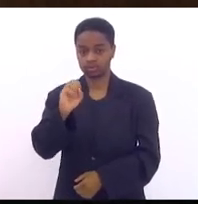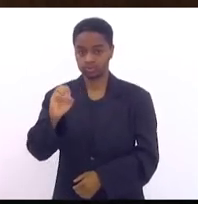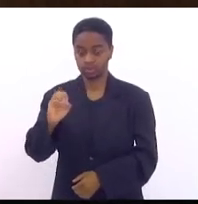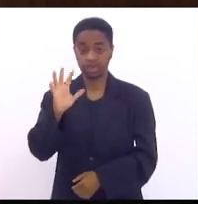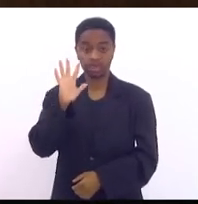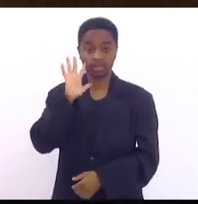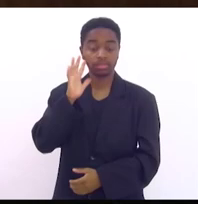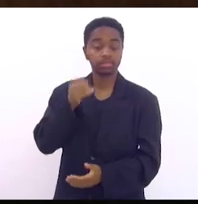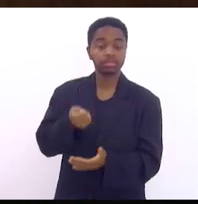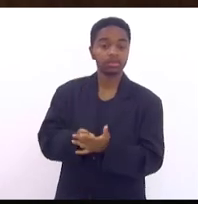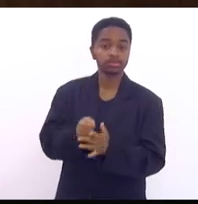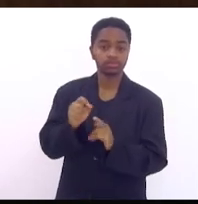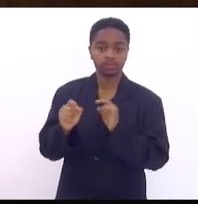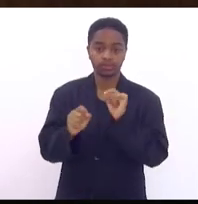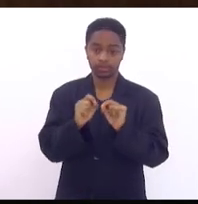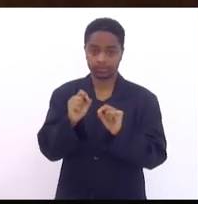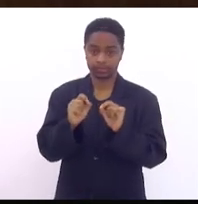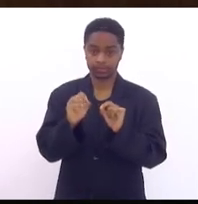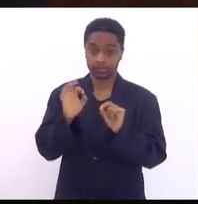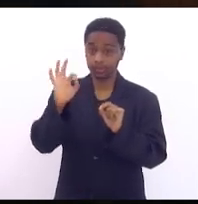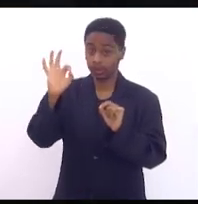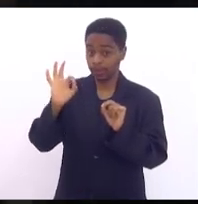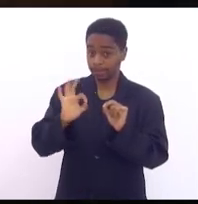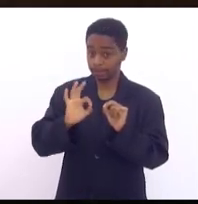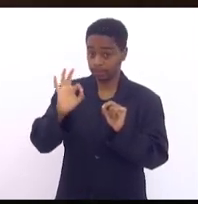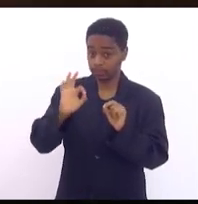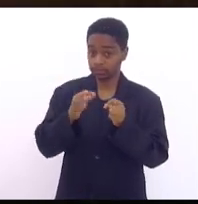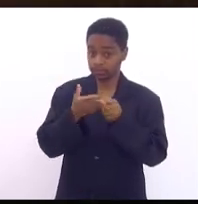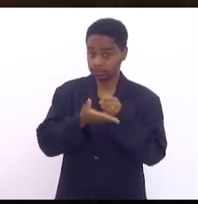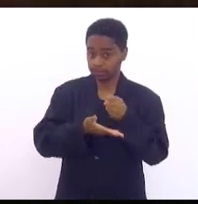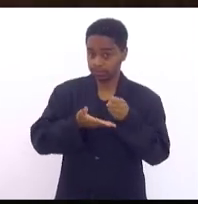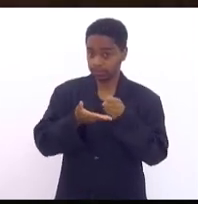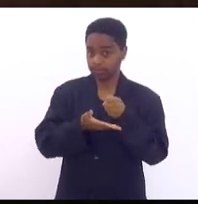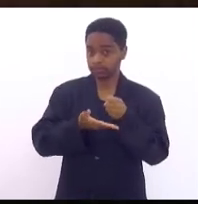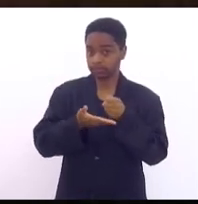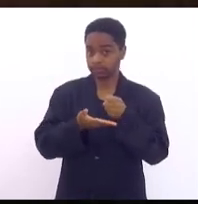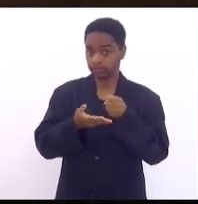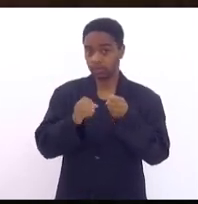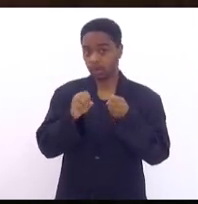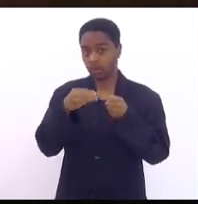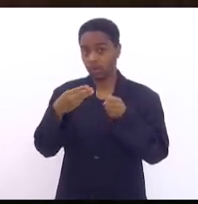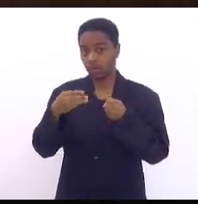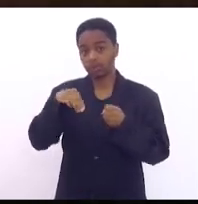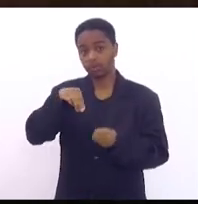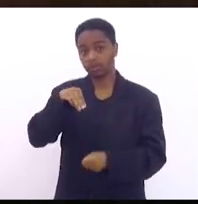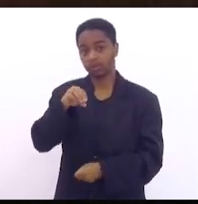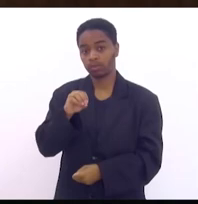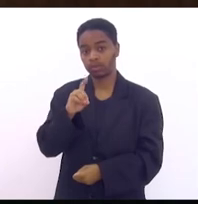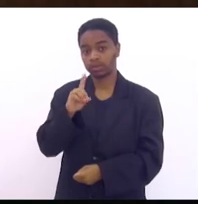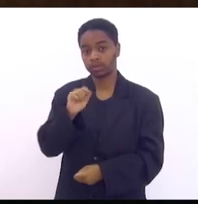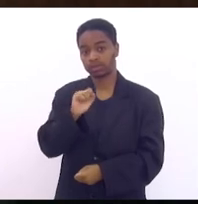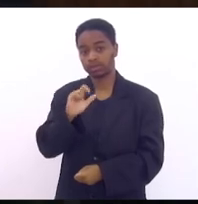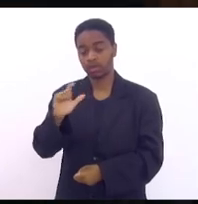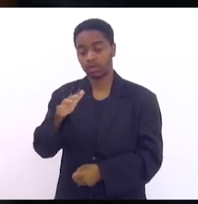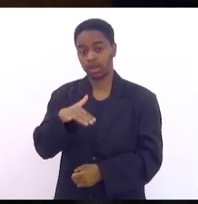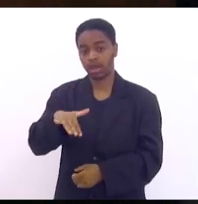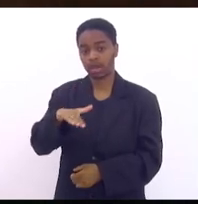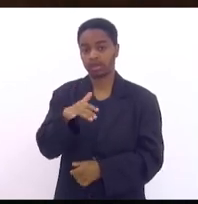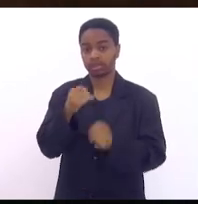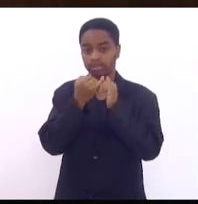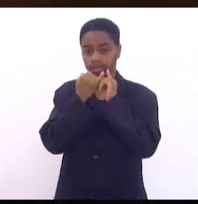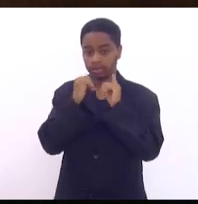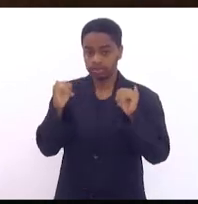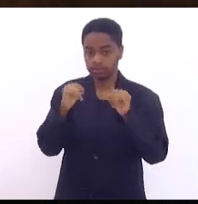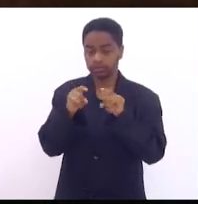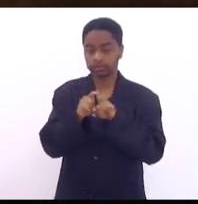decidiu que a alíquota basal ou modal de energia e telecomunicações, que